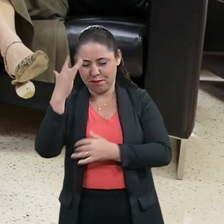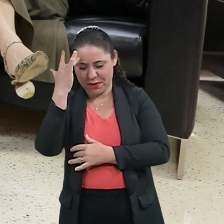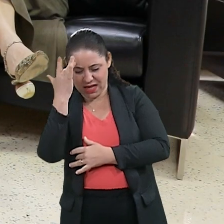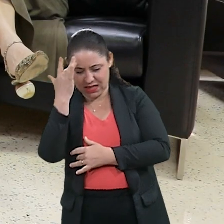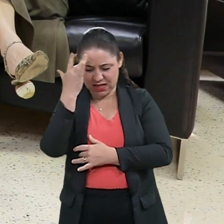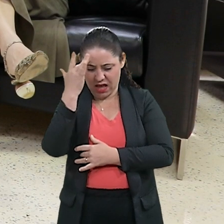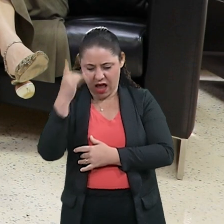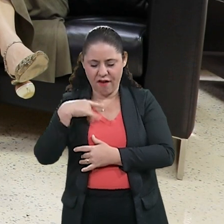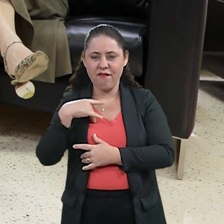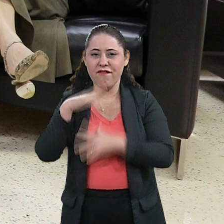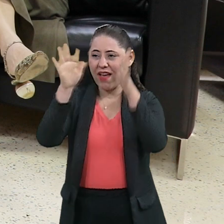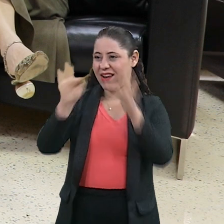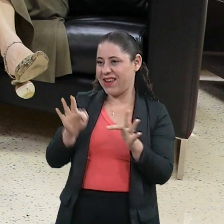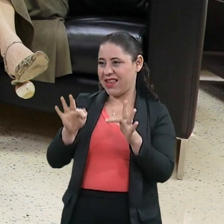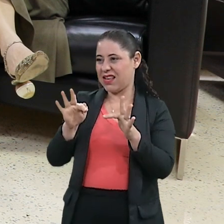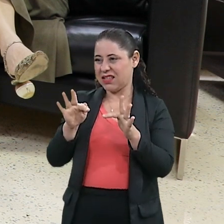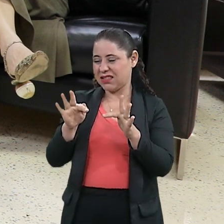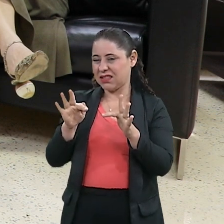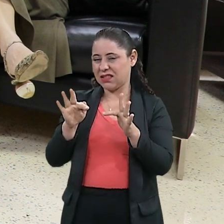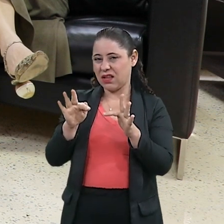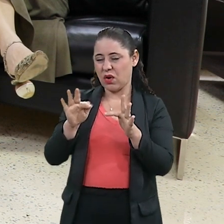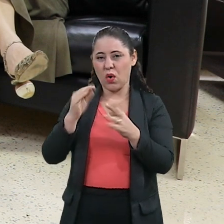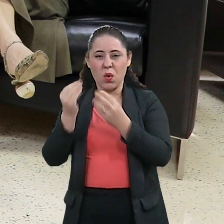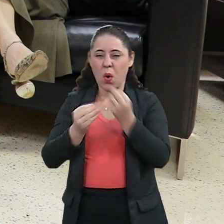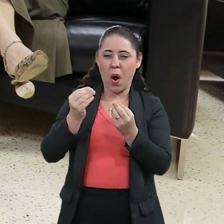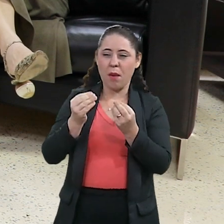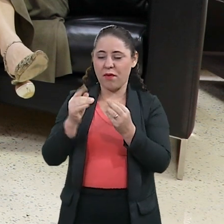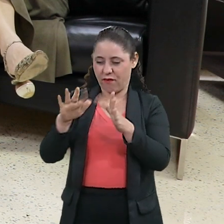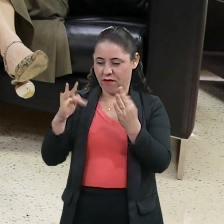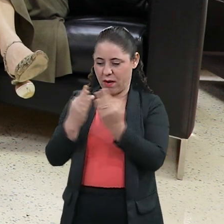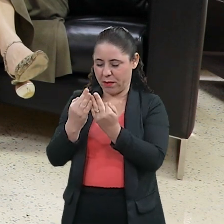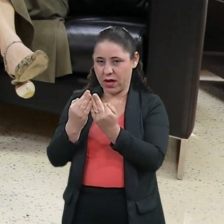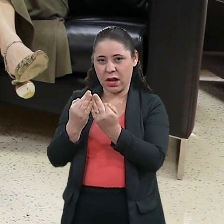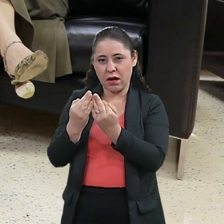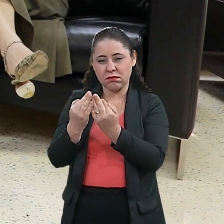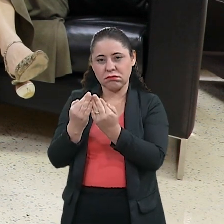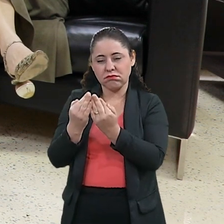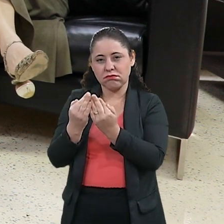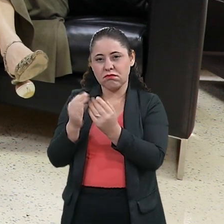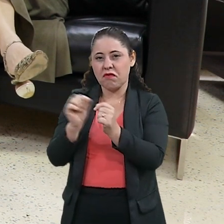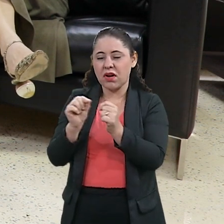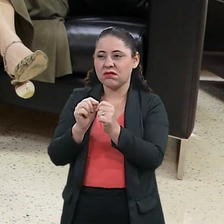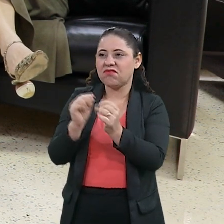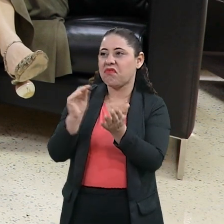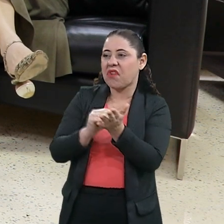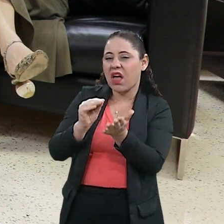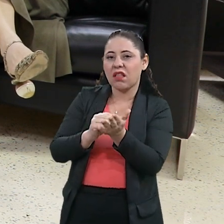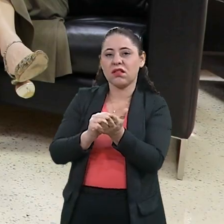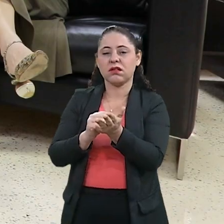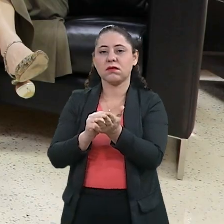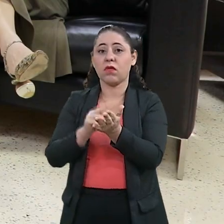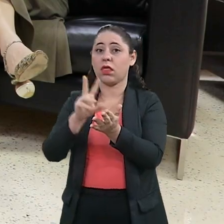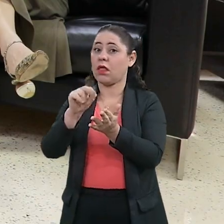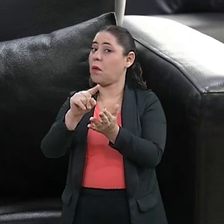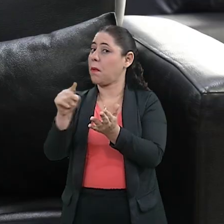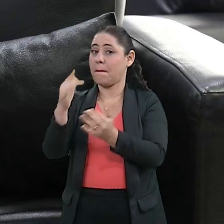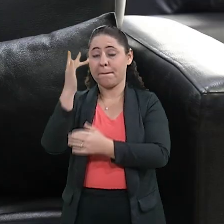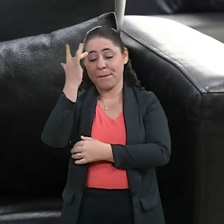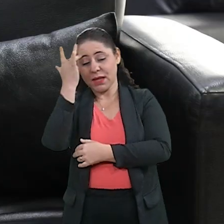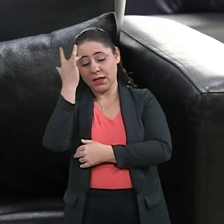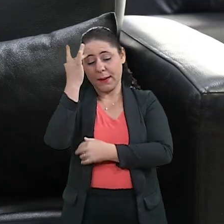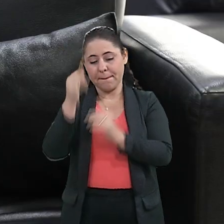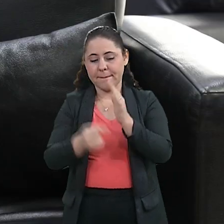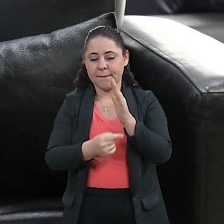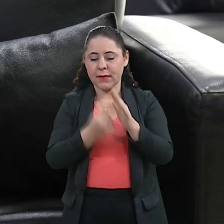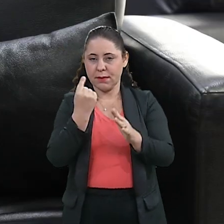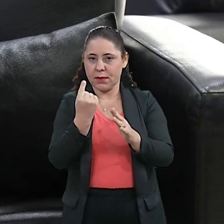que tem que pensar na sua própria felicidade ou pensar em completar uma família que ainda está incompleta. Não, ele tem que